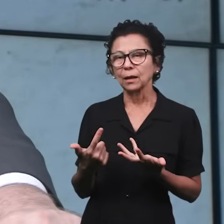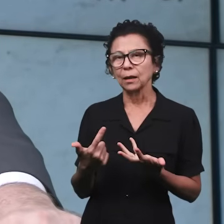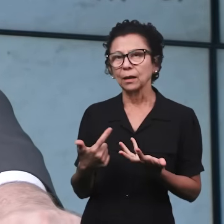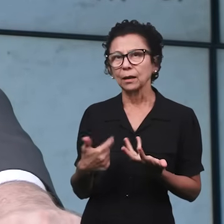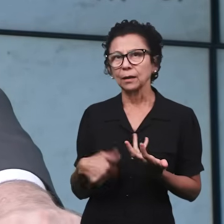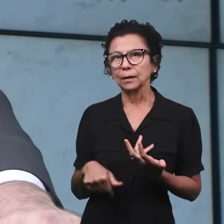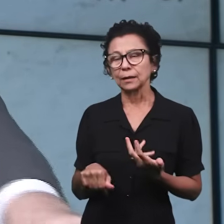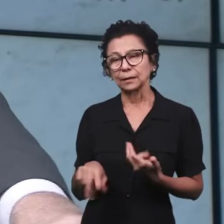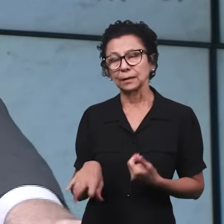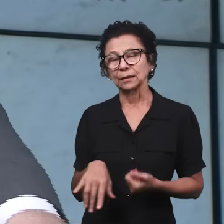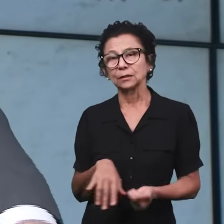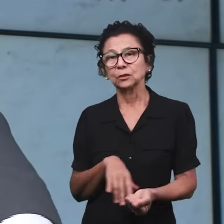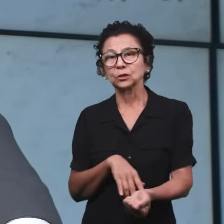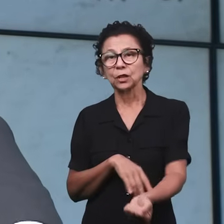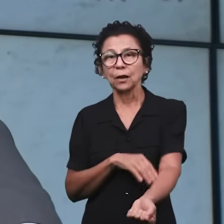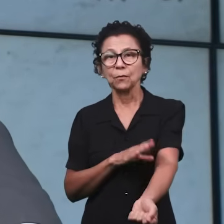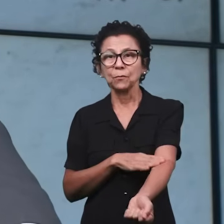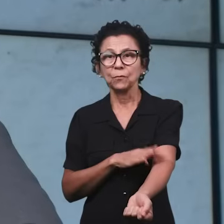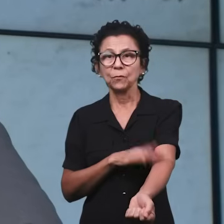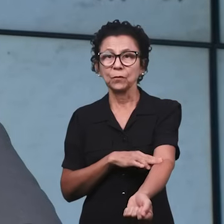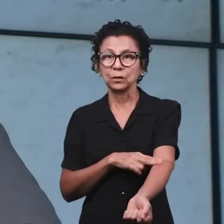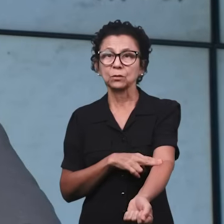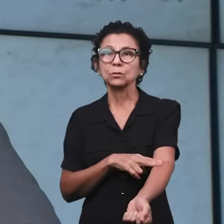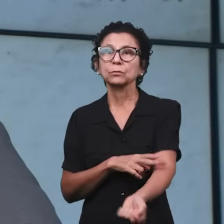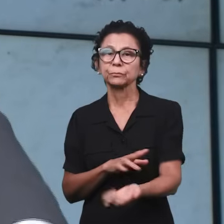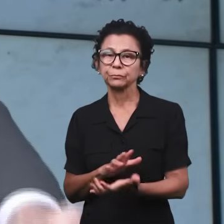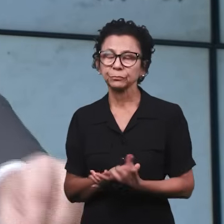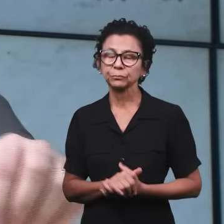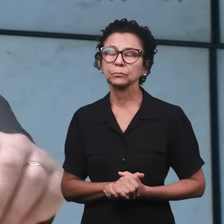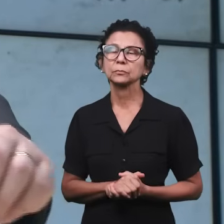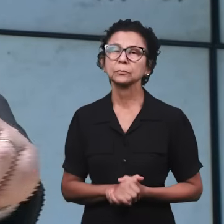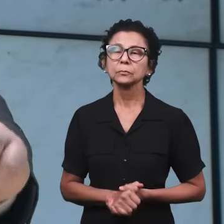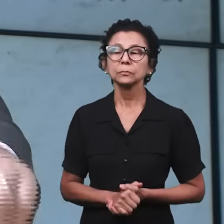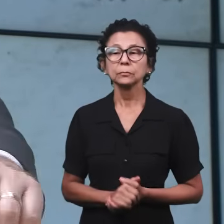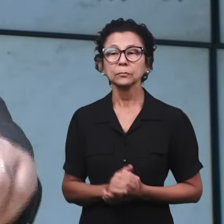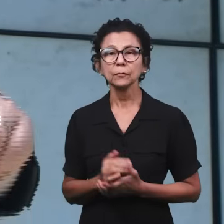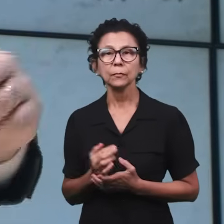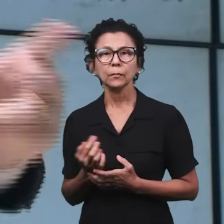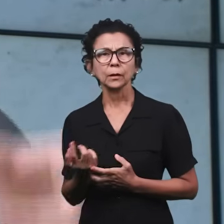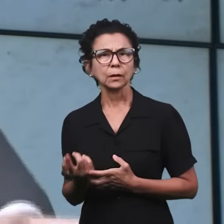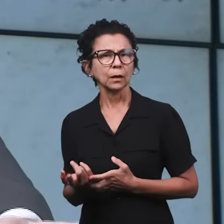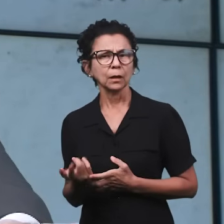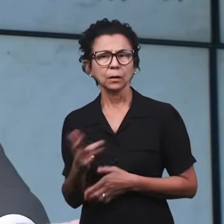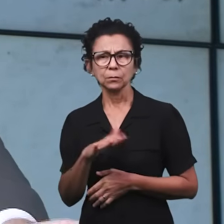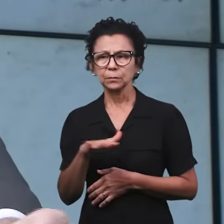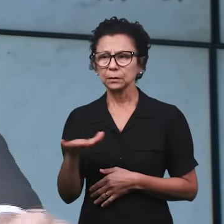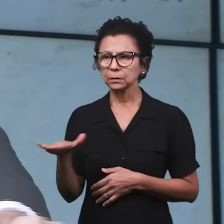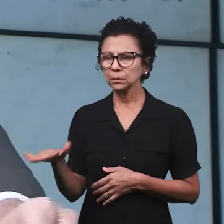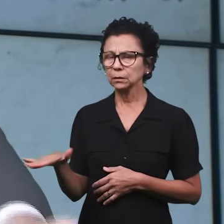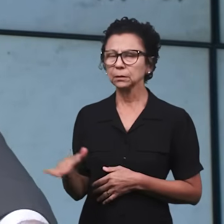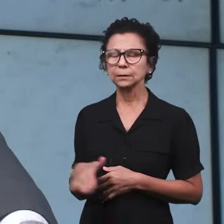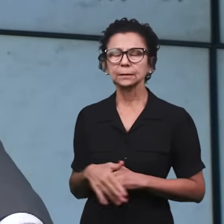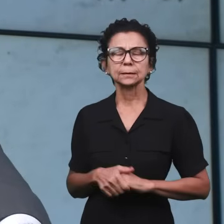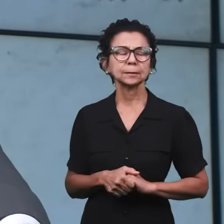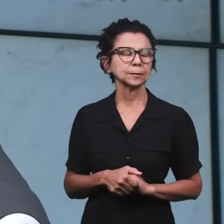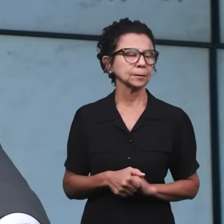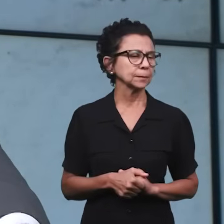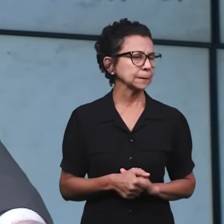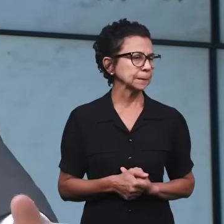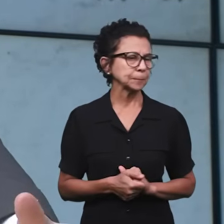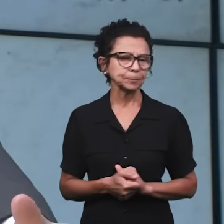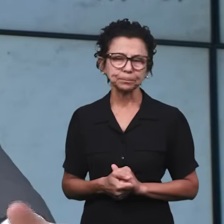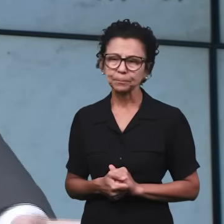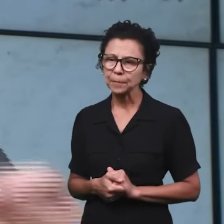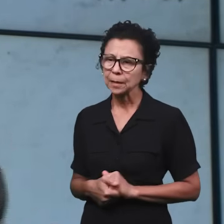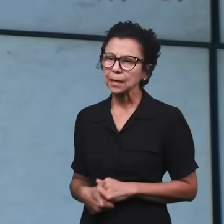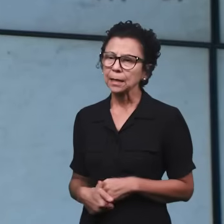flertando com o vício. Isso né? é importante. Aquela criança, ou até mesmo aquele adulto, ele não consegue